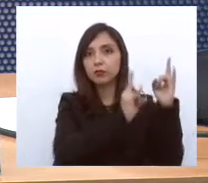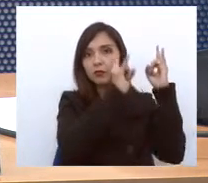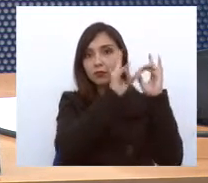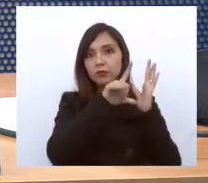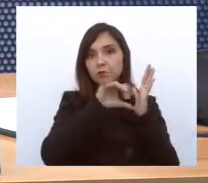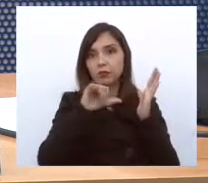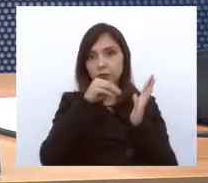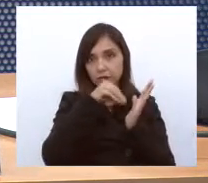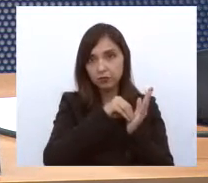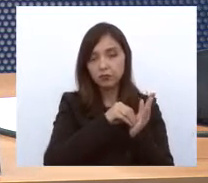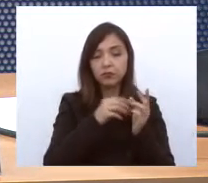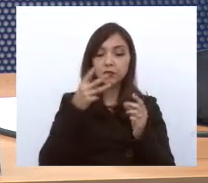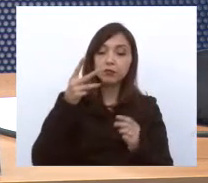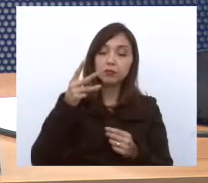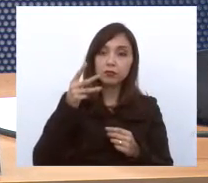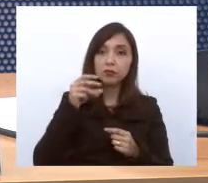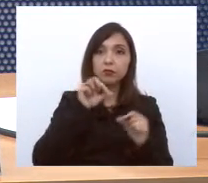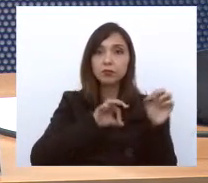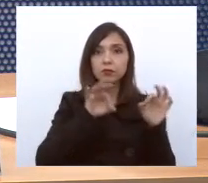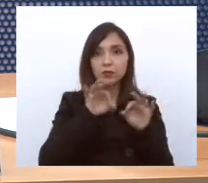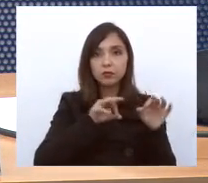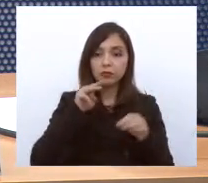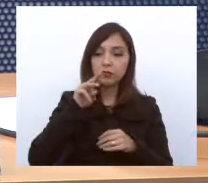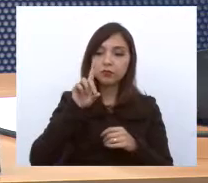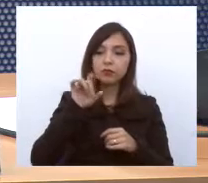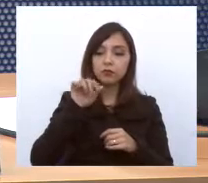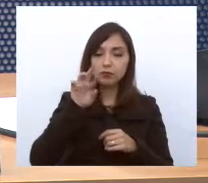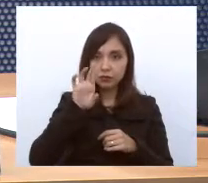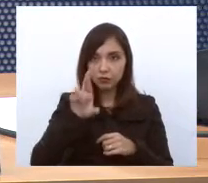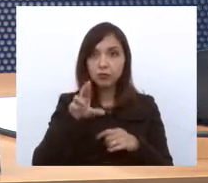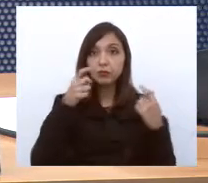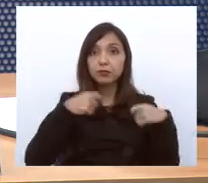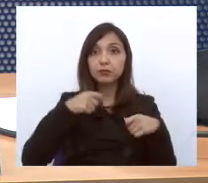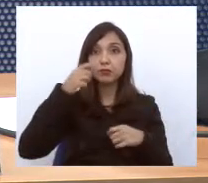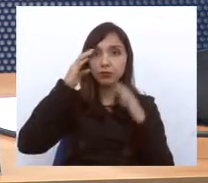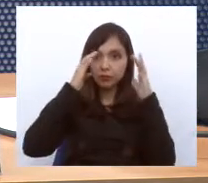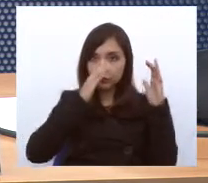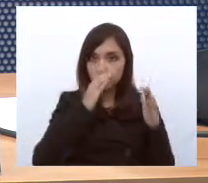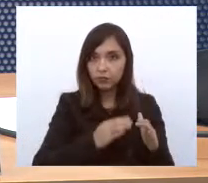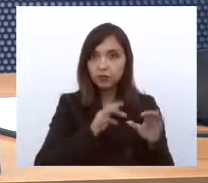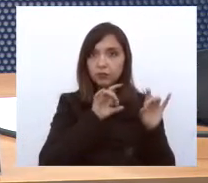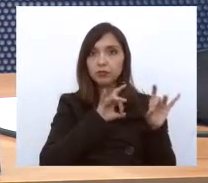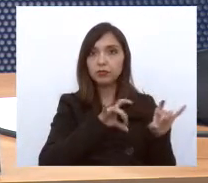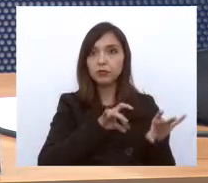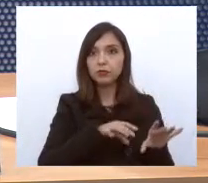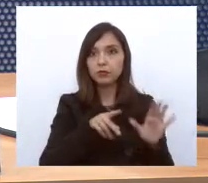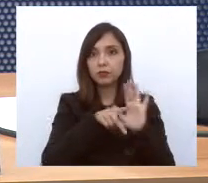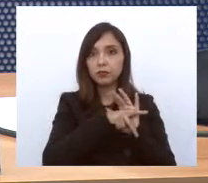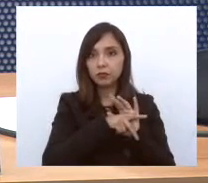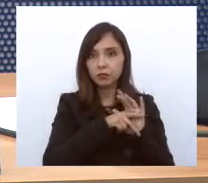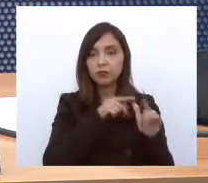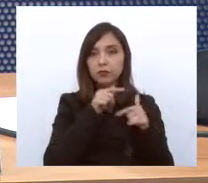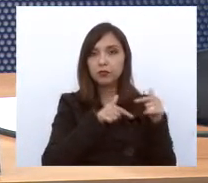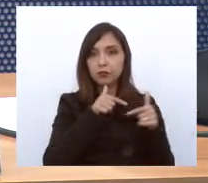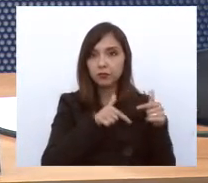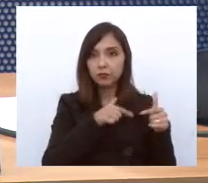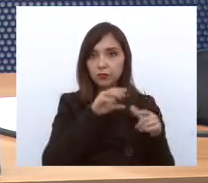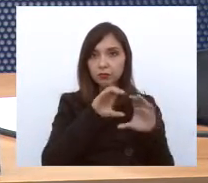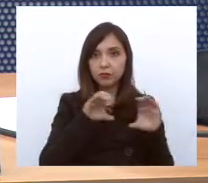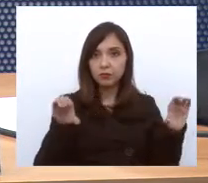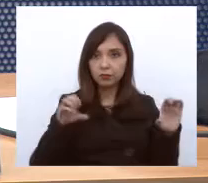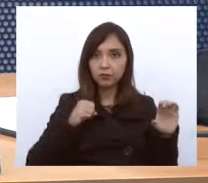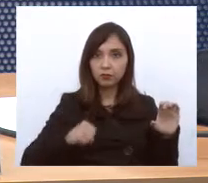lei. Artigo 3. A localização do medidor principal deverá obedecer às normas técnicas detalhadas pelo Serviço Autônomo de Água e Esgoto,